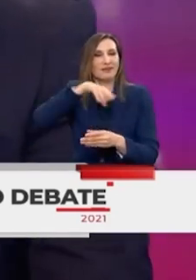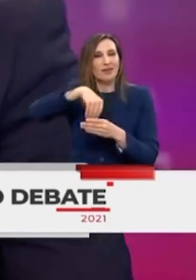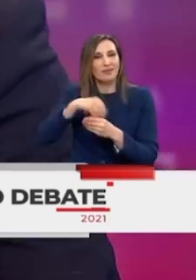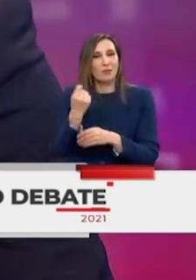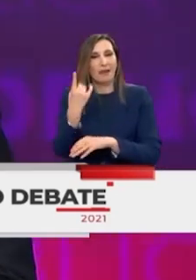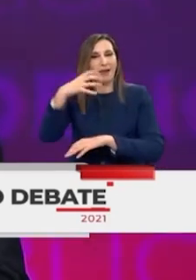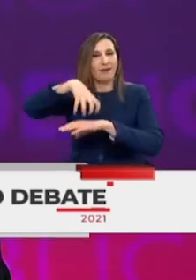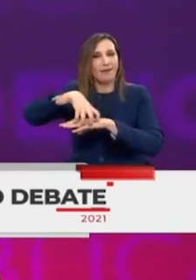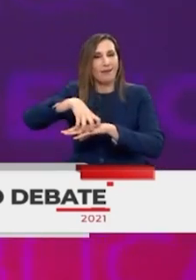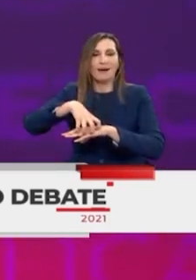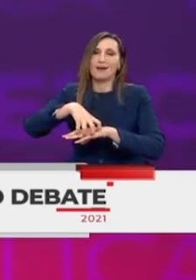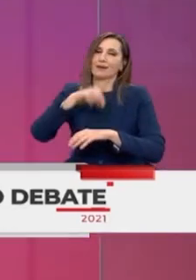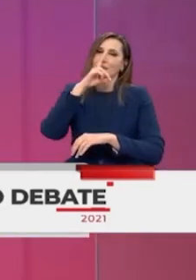Gomes.